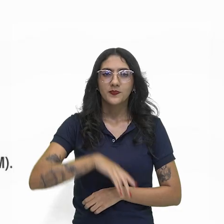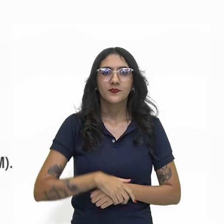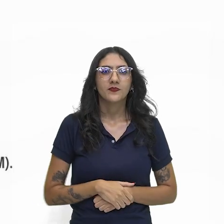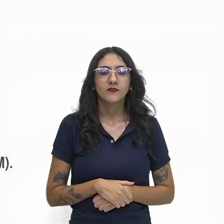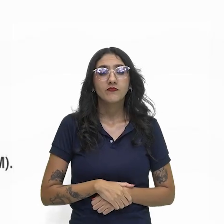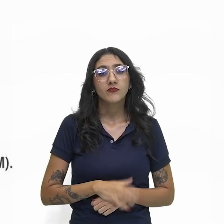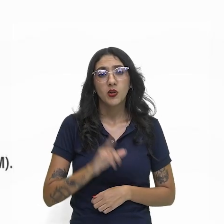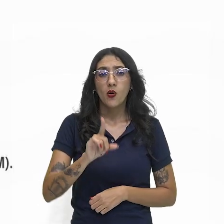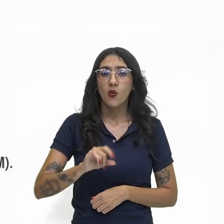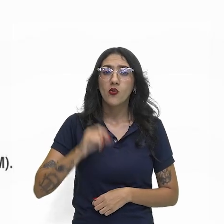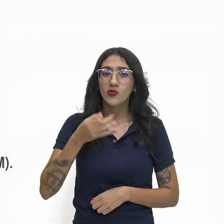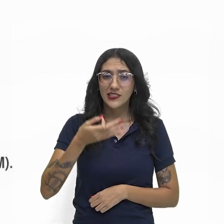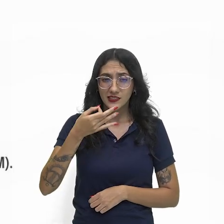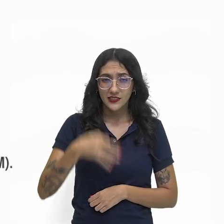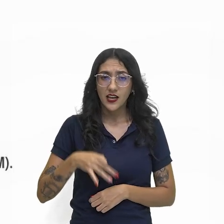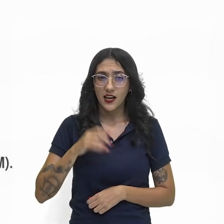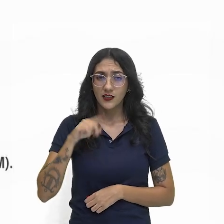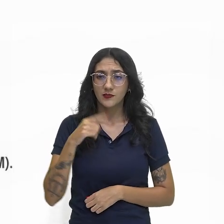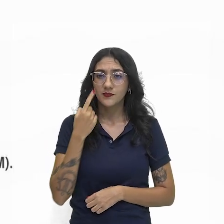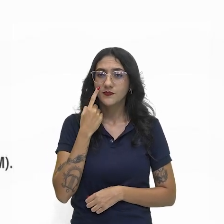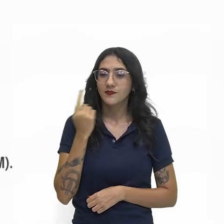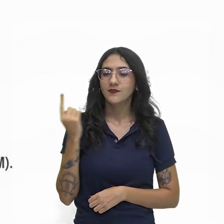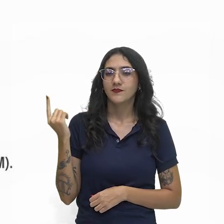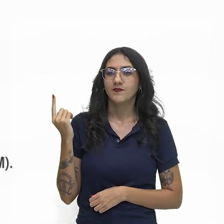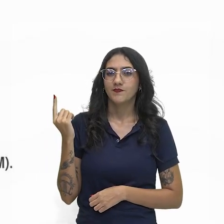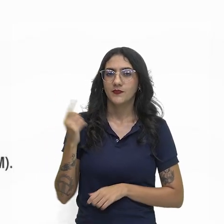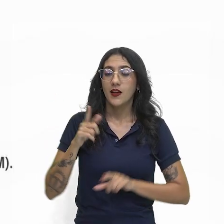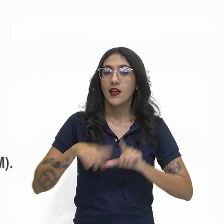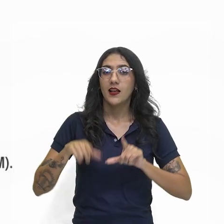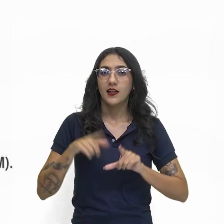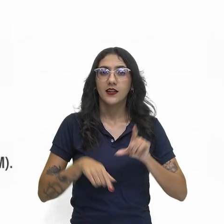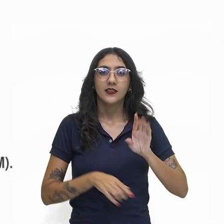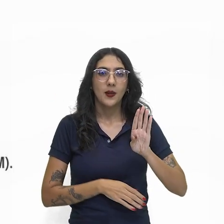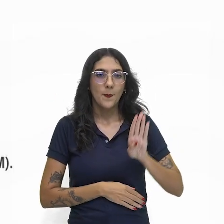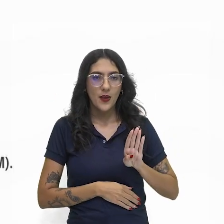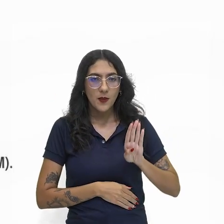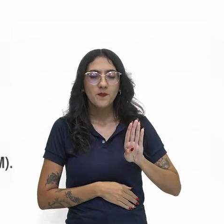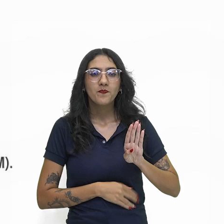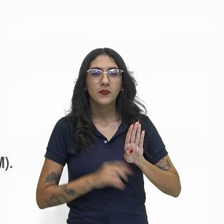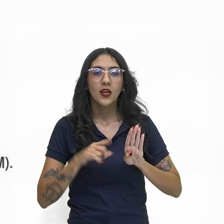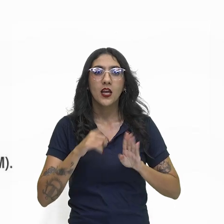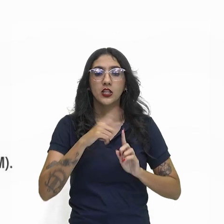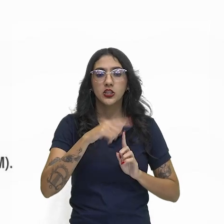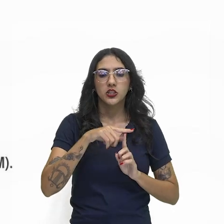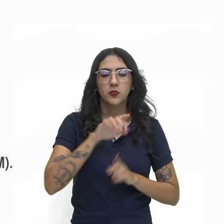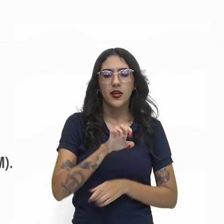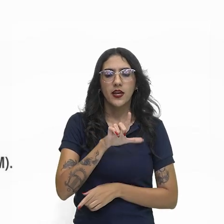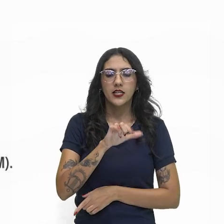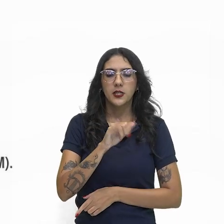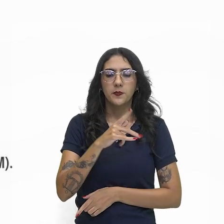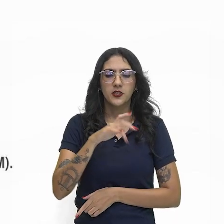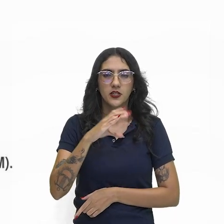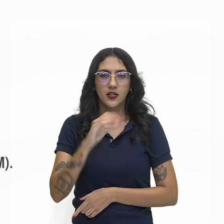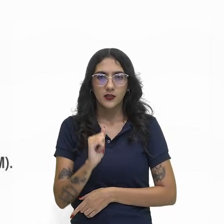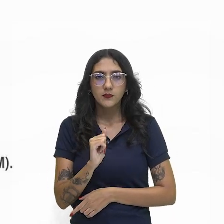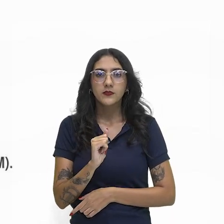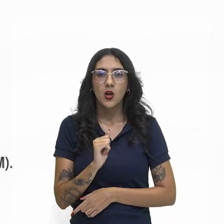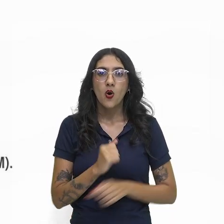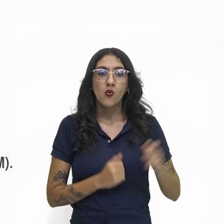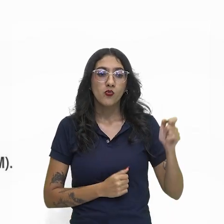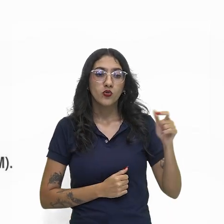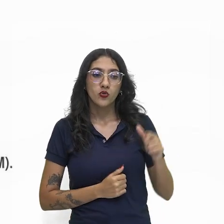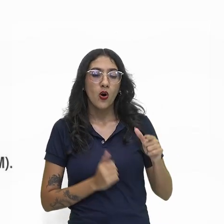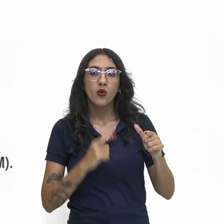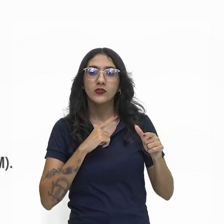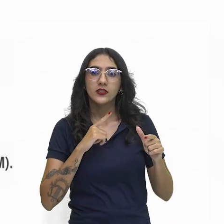A resposta correta, então, olha só, letra B. As órbitas são elípticas e o Sol está